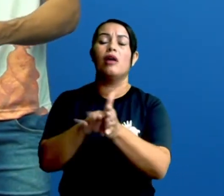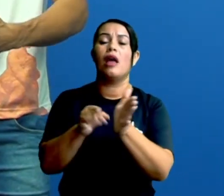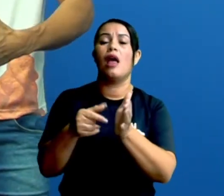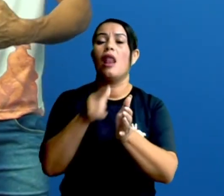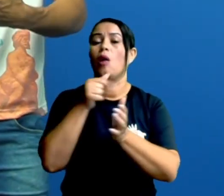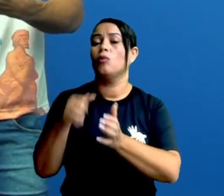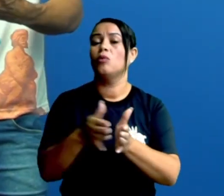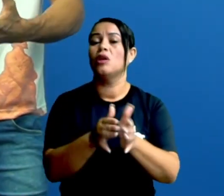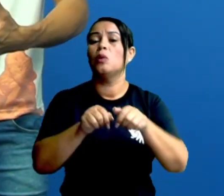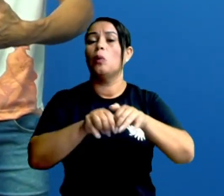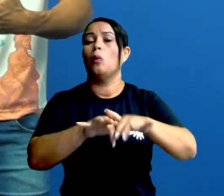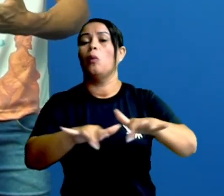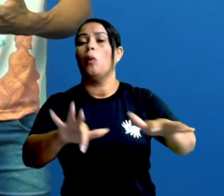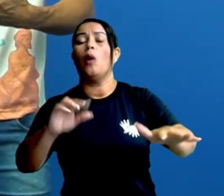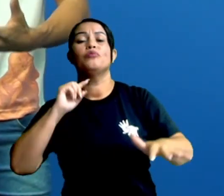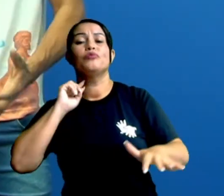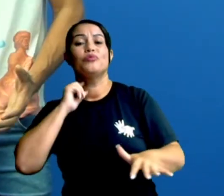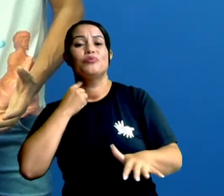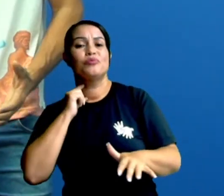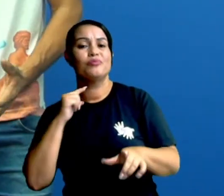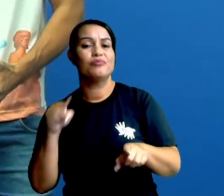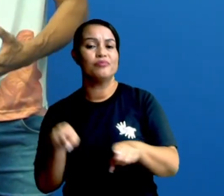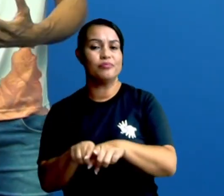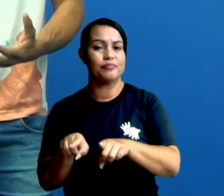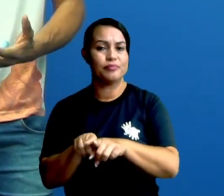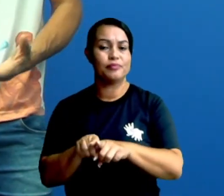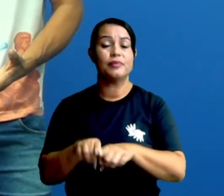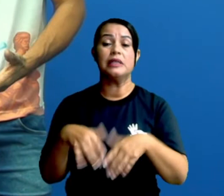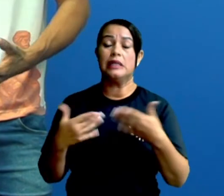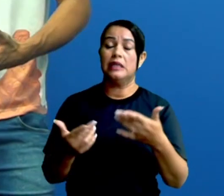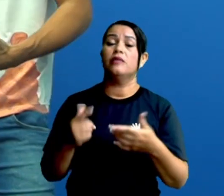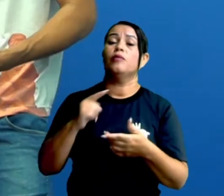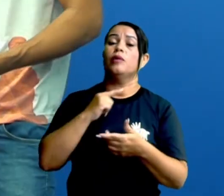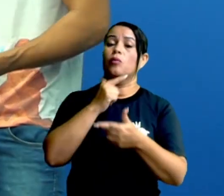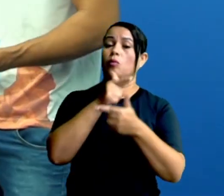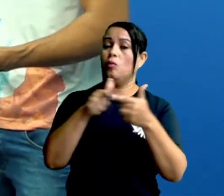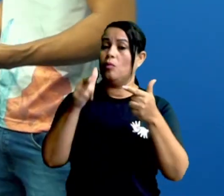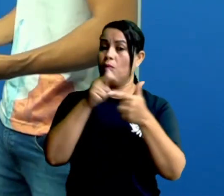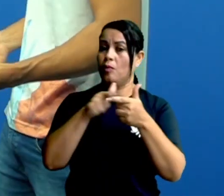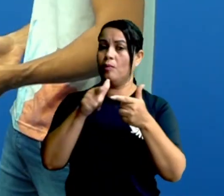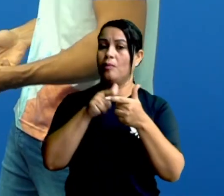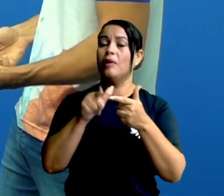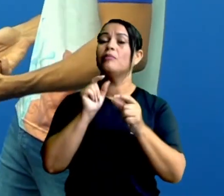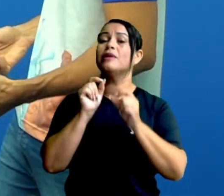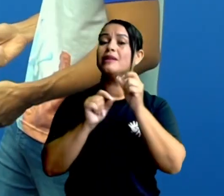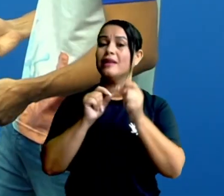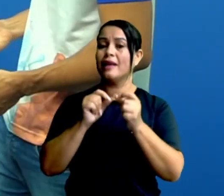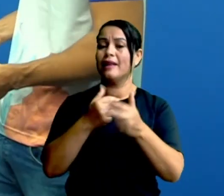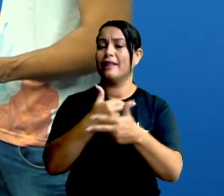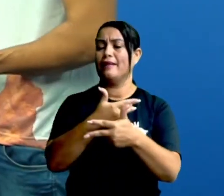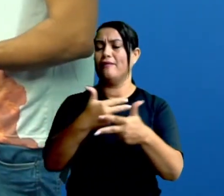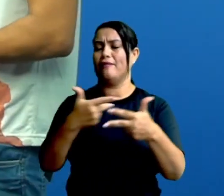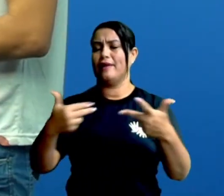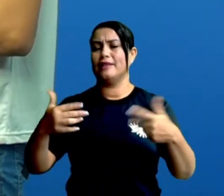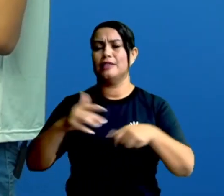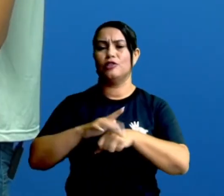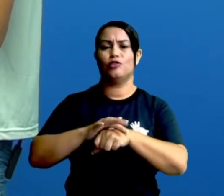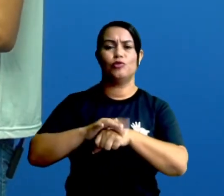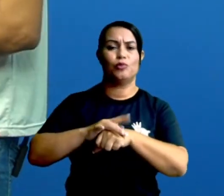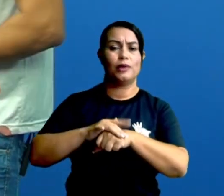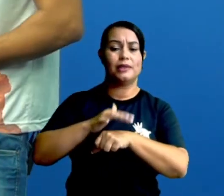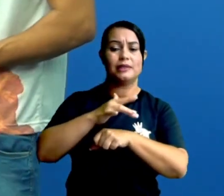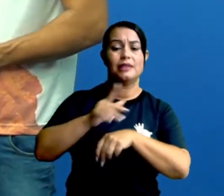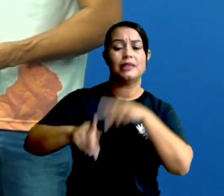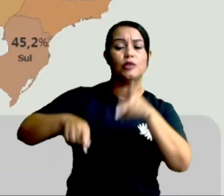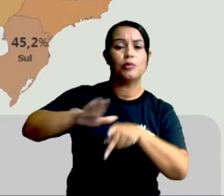os rios, contaminando os rios e os corpos hídricos, né? E isso acaba levando ao aparecimento de inúmeras doenças nas populações